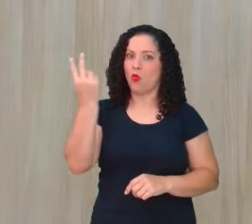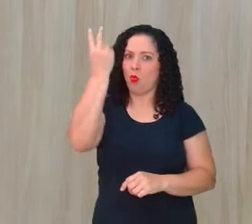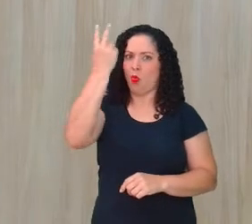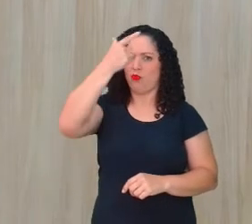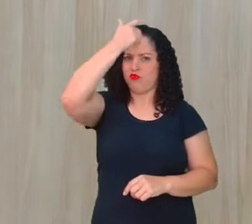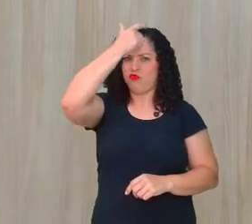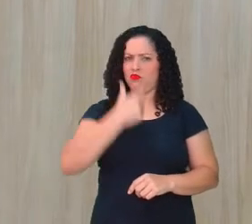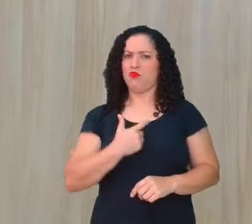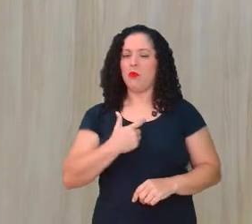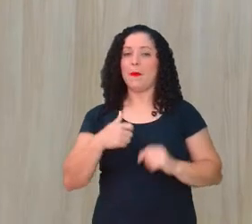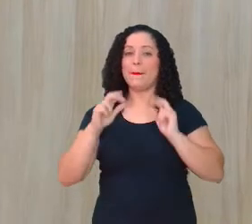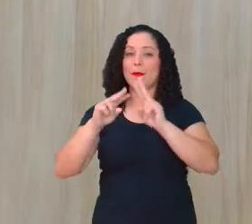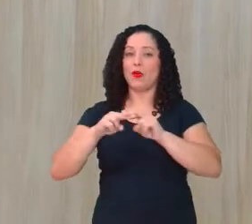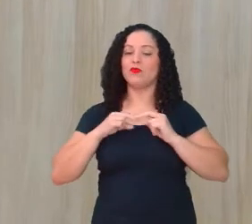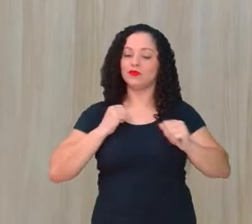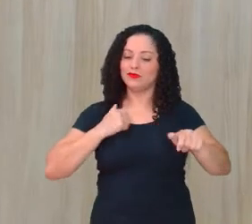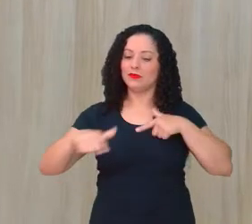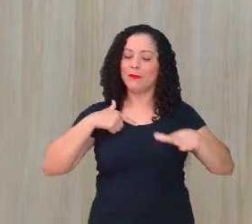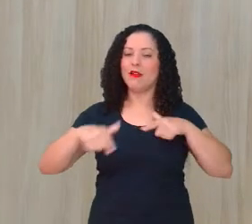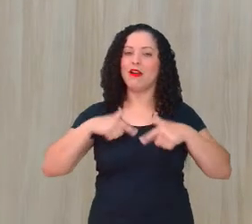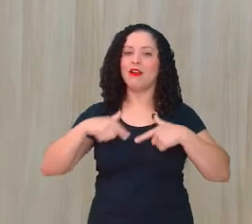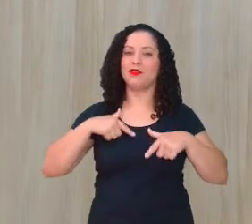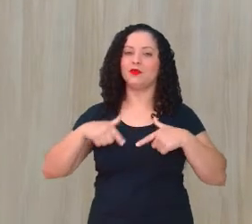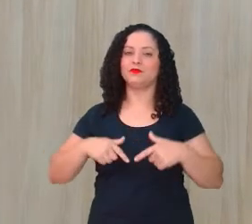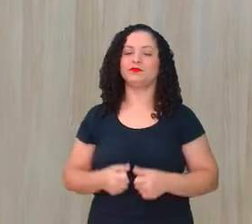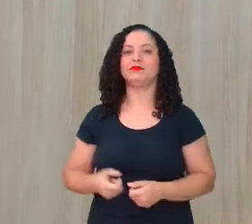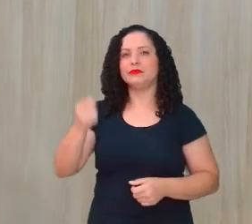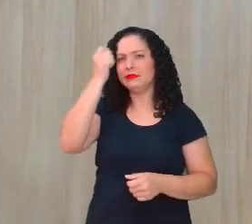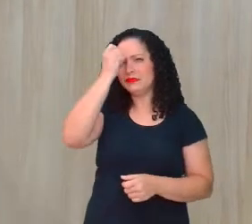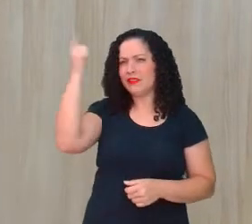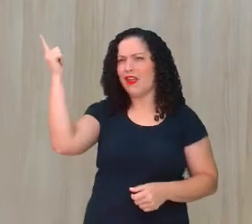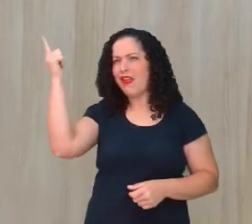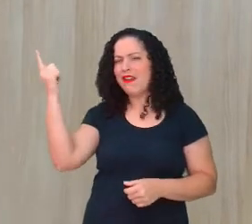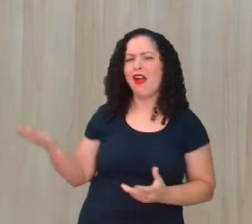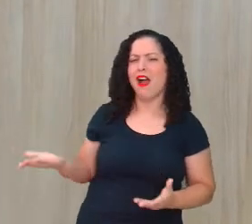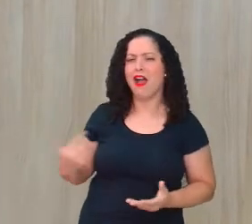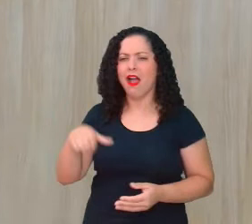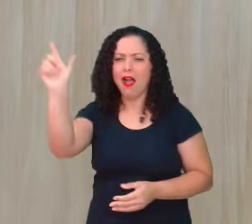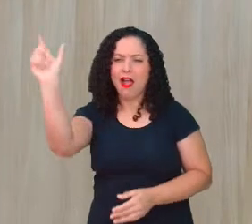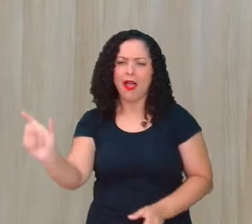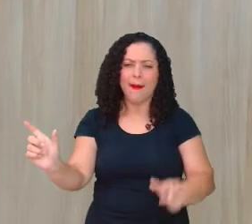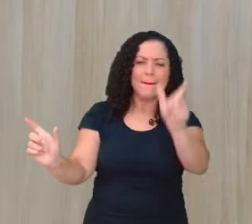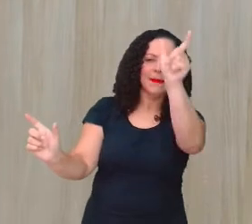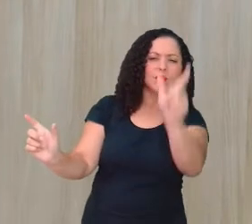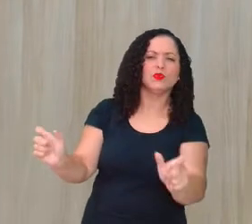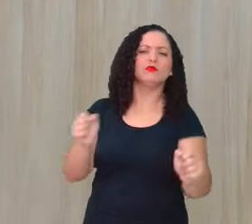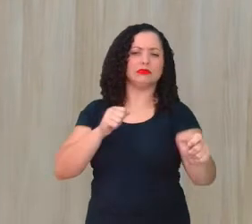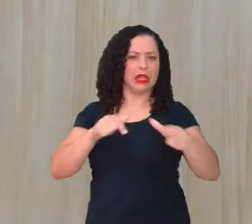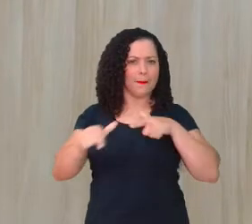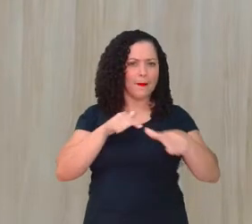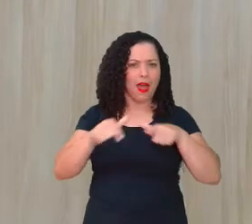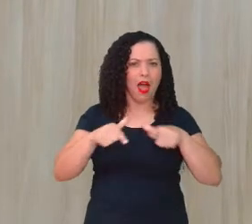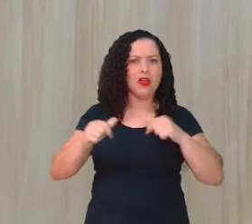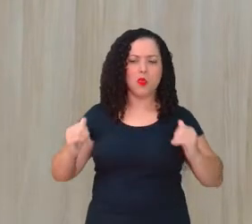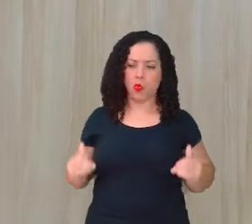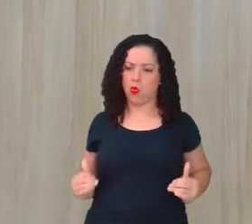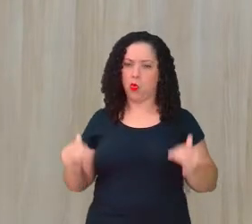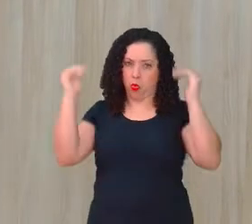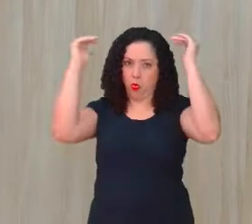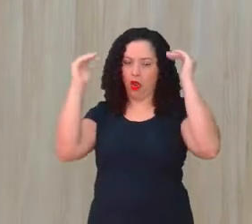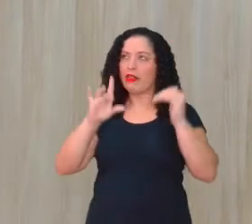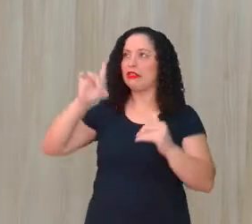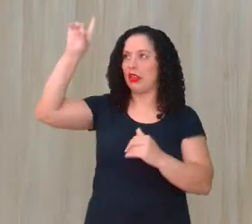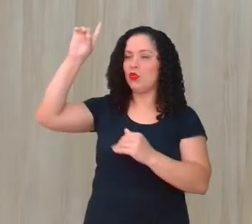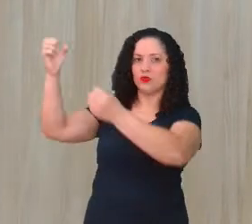aí por meio da questão do trabalho, né? Então, aquela ideia, né? Essa ideia do ditado mesmo: o trabalho enobrece, Deus ajuda quem